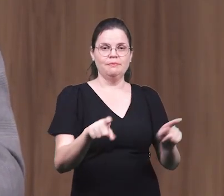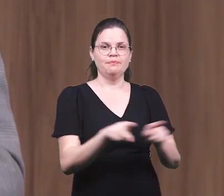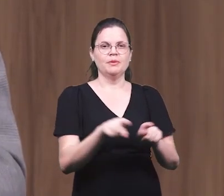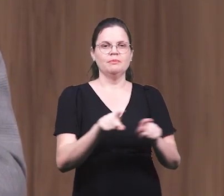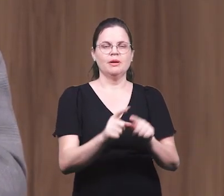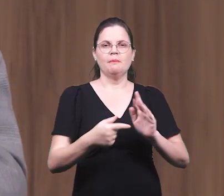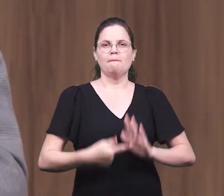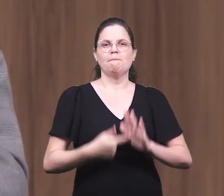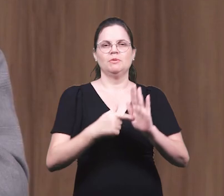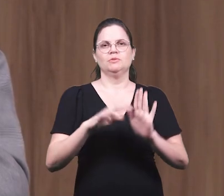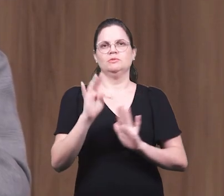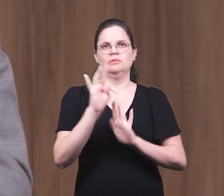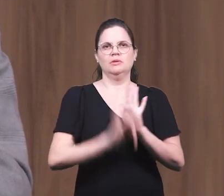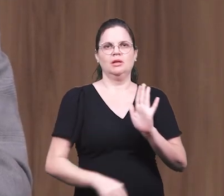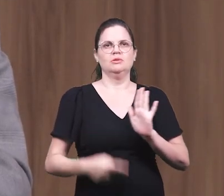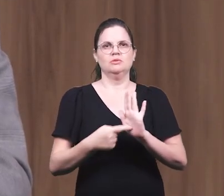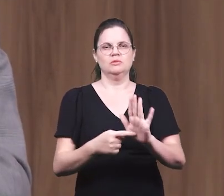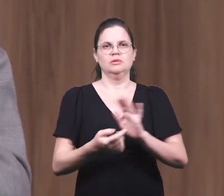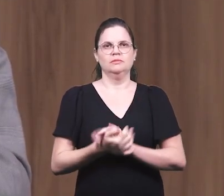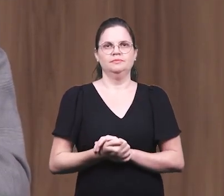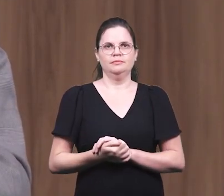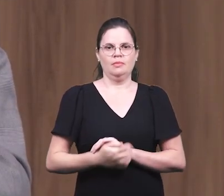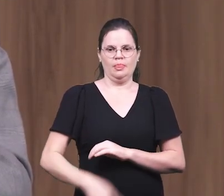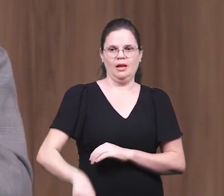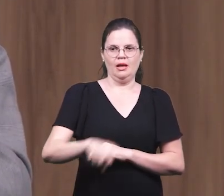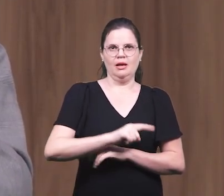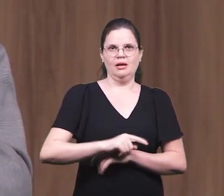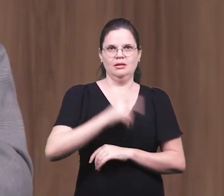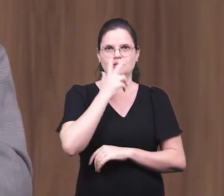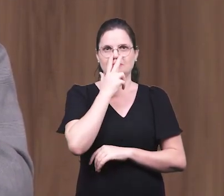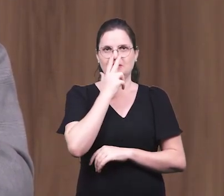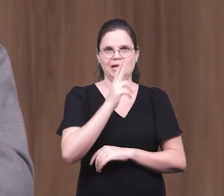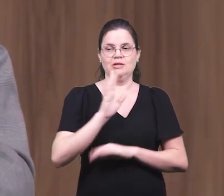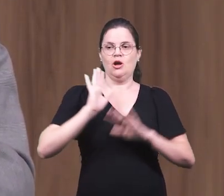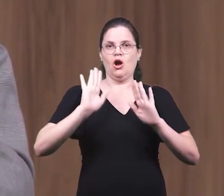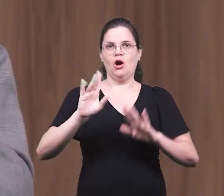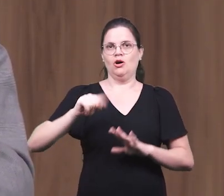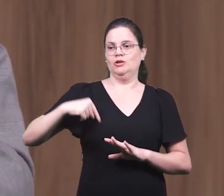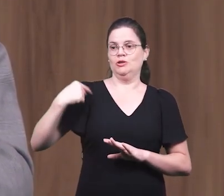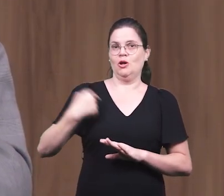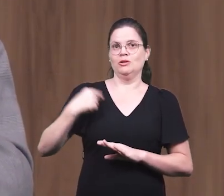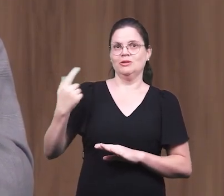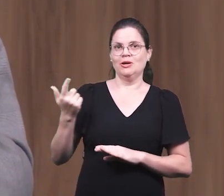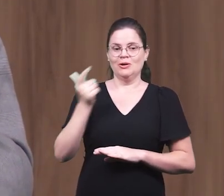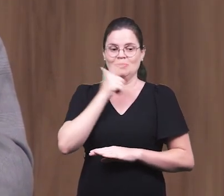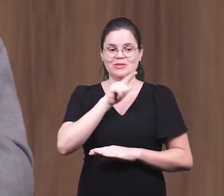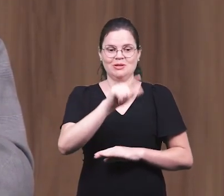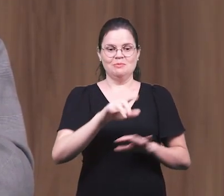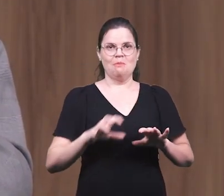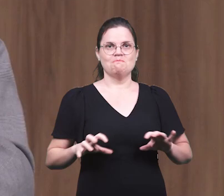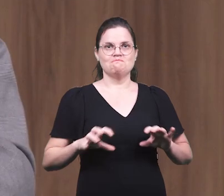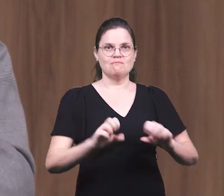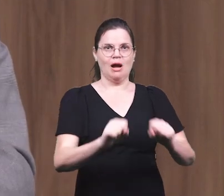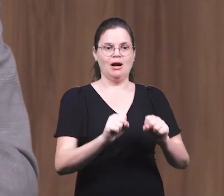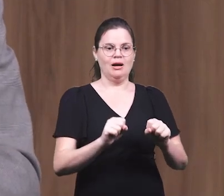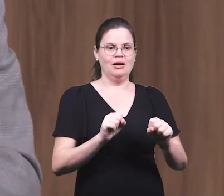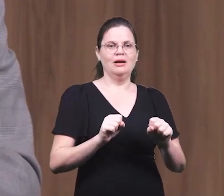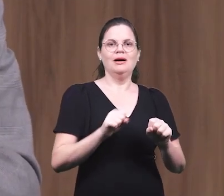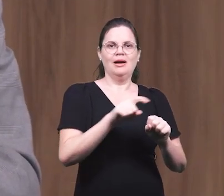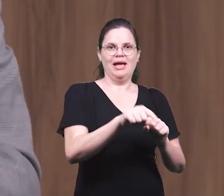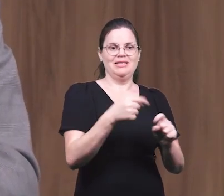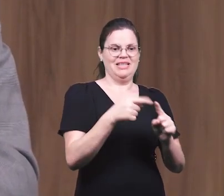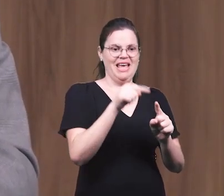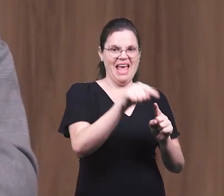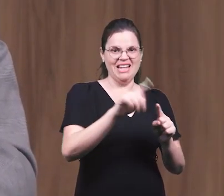há eles se vangloriando, né? Nós derrubamos Seom, que derrubou